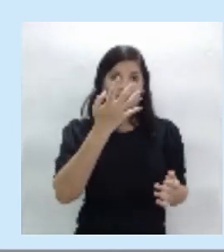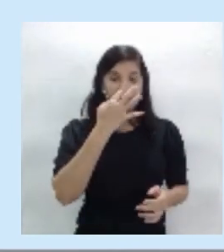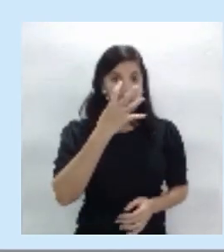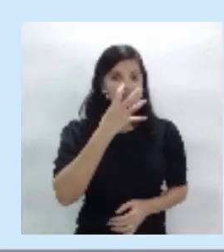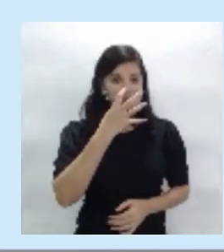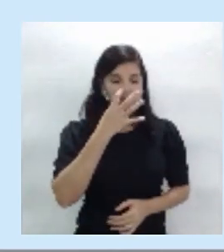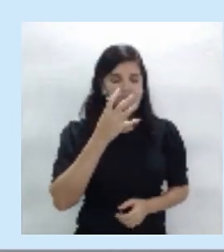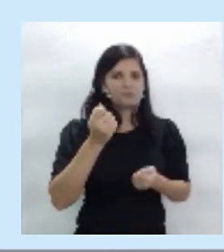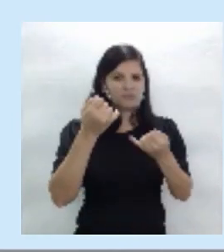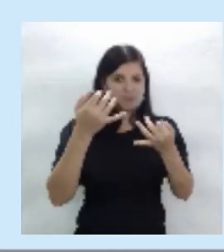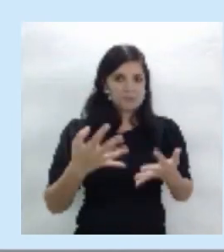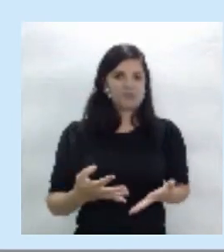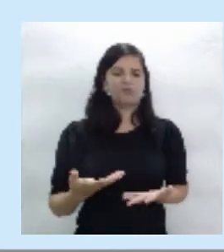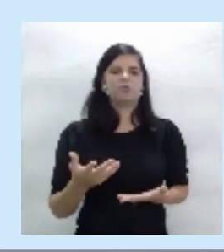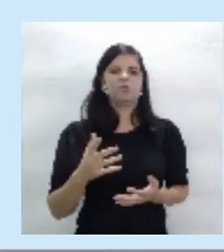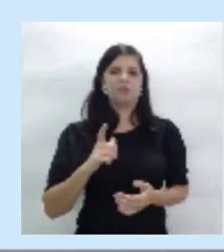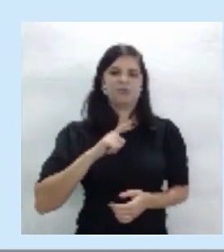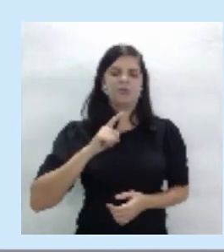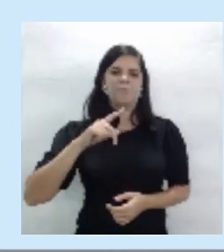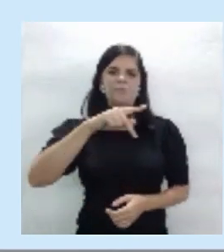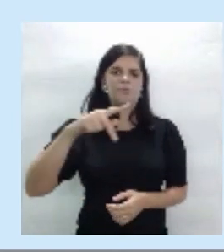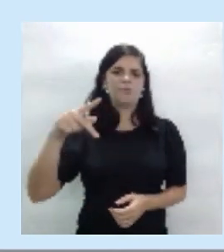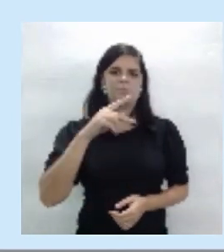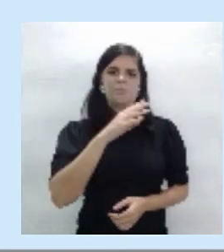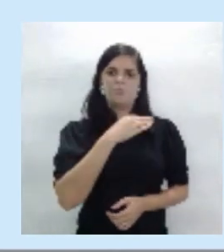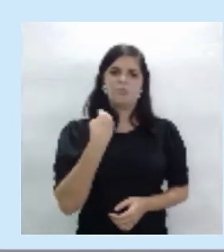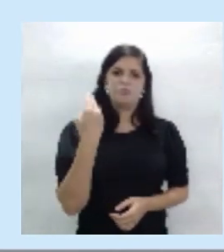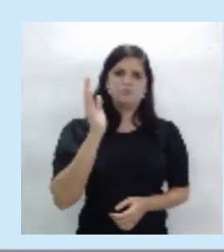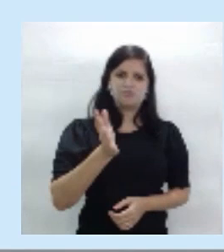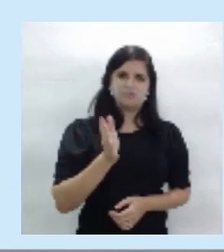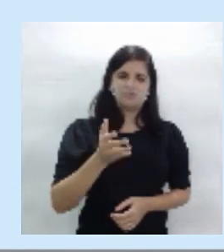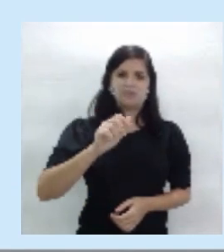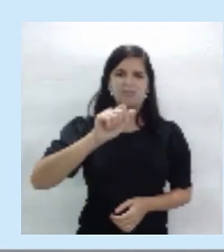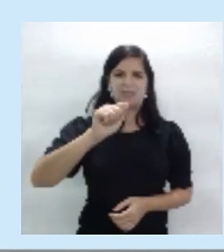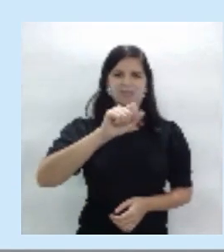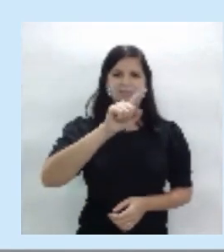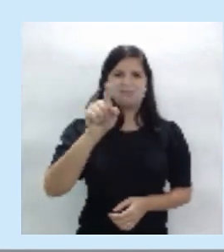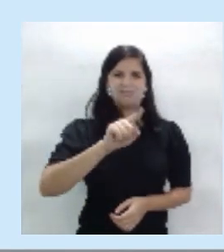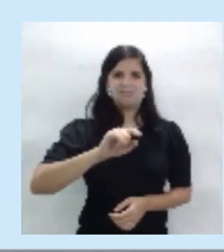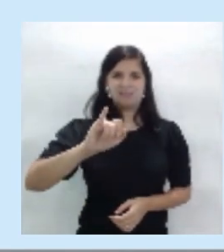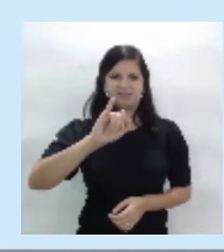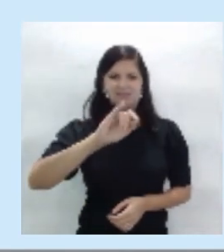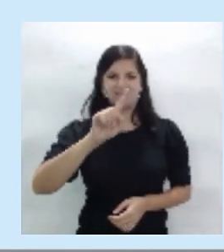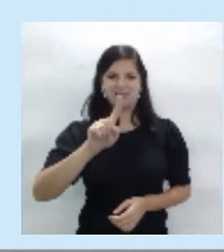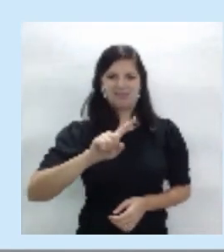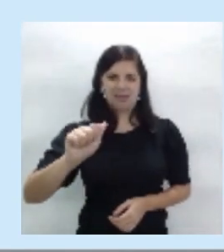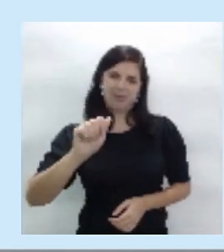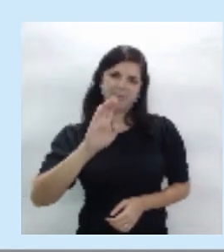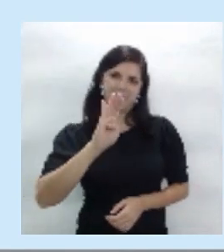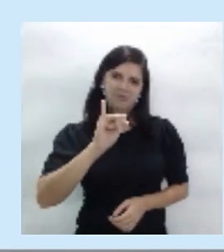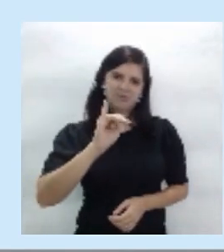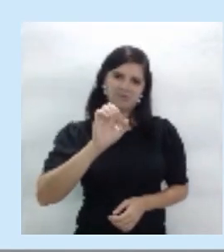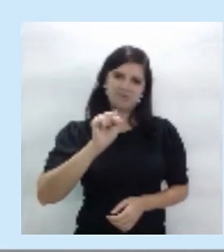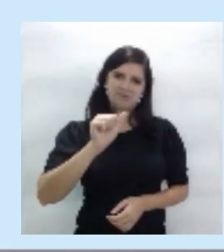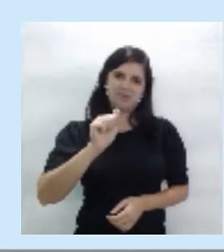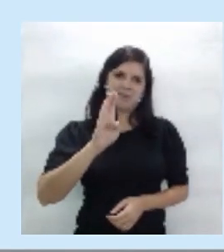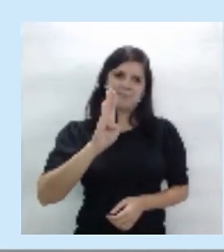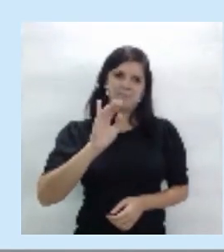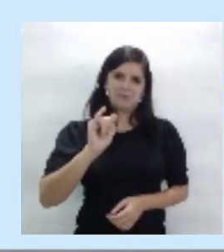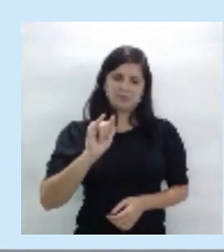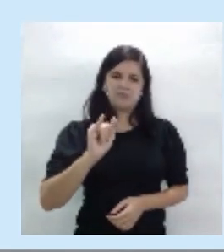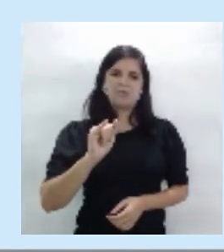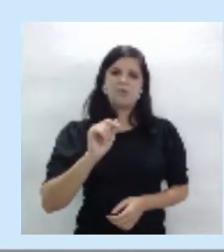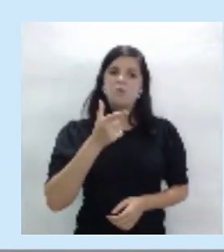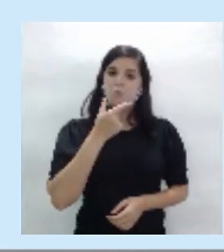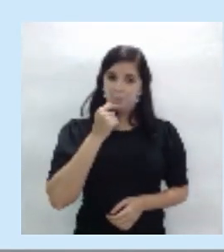falando. Existe um professor, né, já falecido, chamado Aziz Absaber, que foi ele que desenvolveu, né,